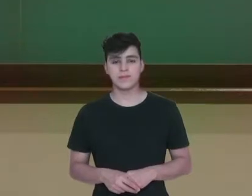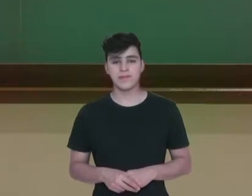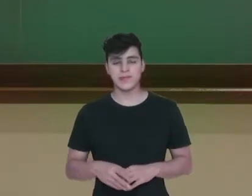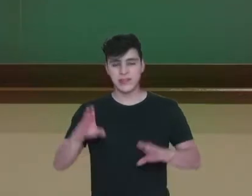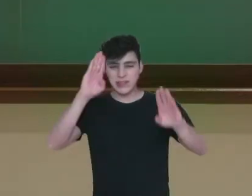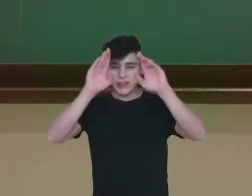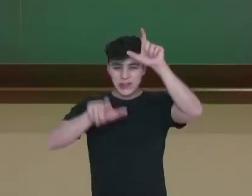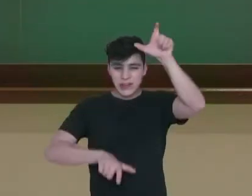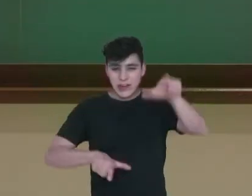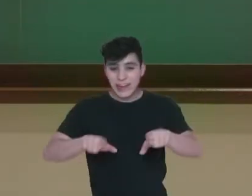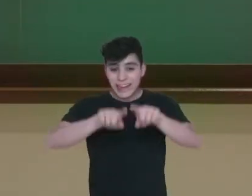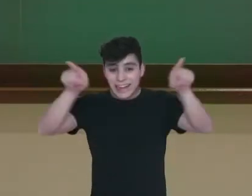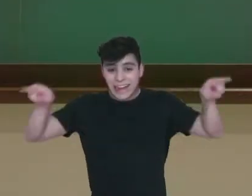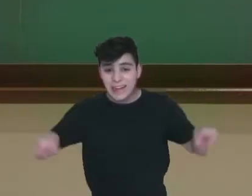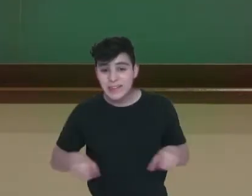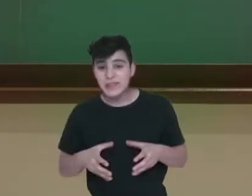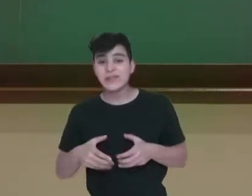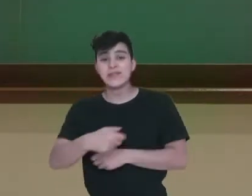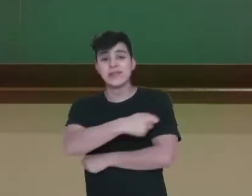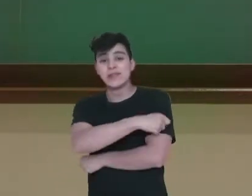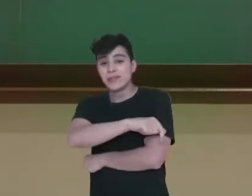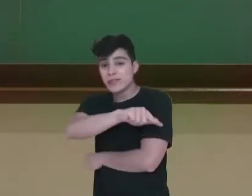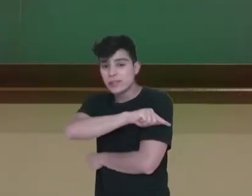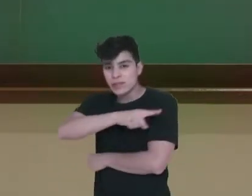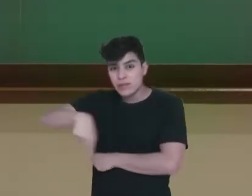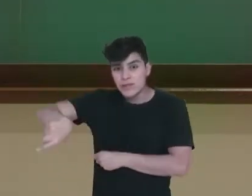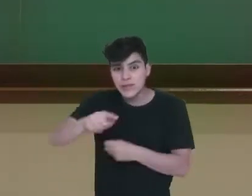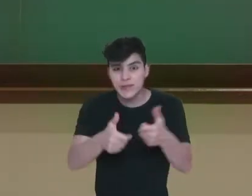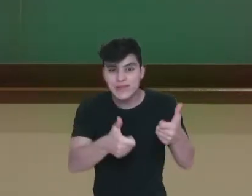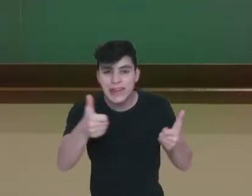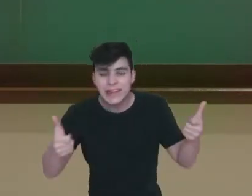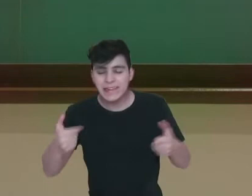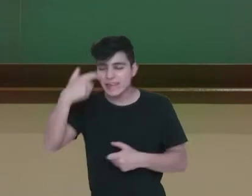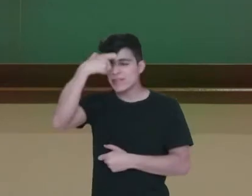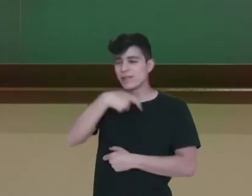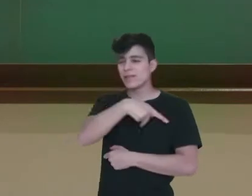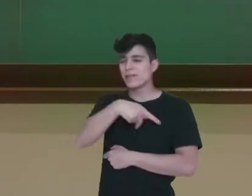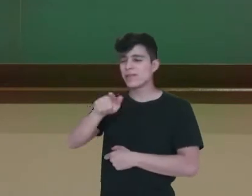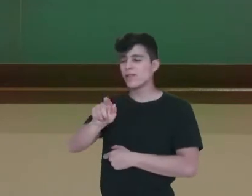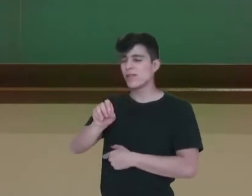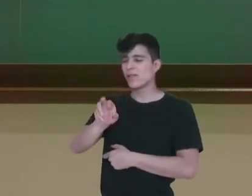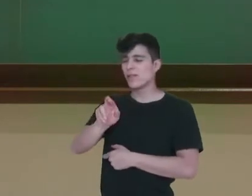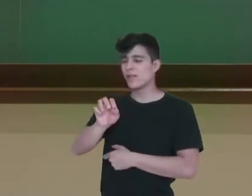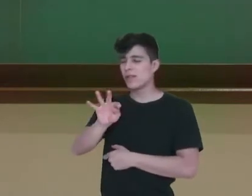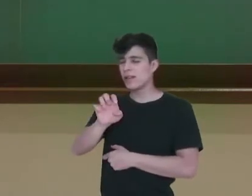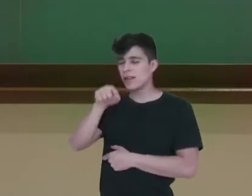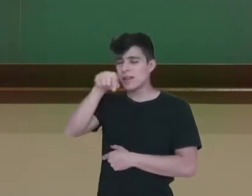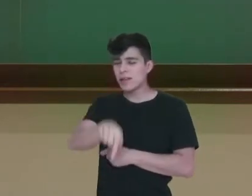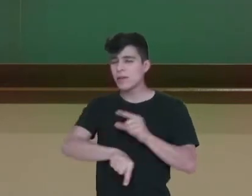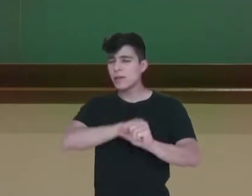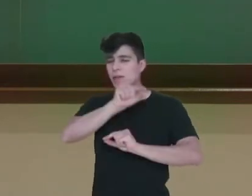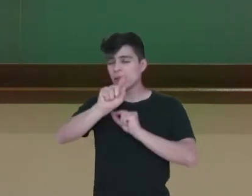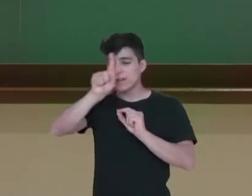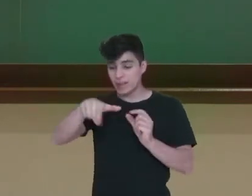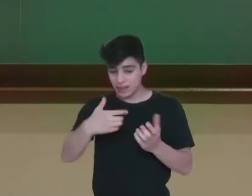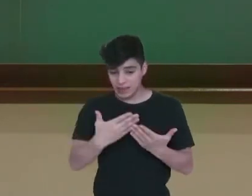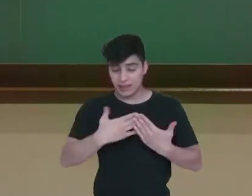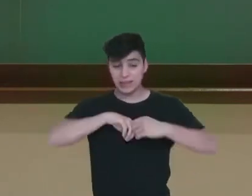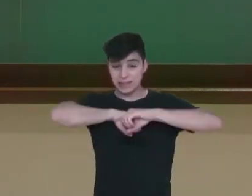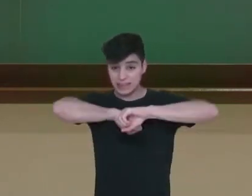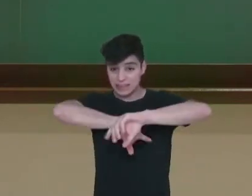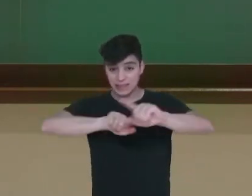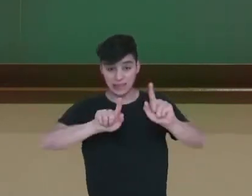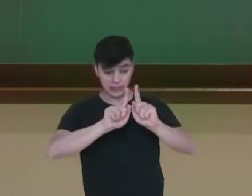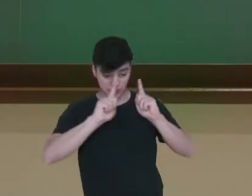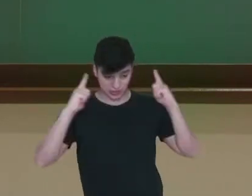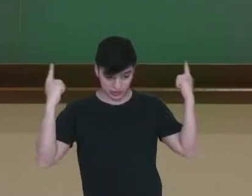Olá, meus queridos alunos do 7º ano, tudo bem com vocês? Eu sou a professora Gorete Wozniak, estamos aqui para uma aula de Geografia e